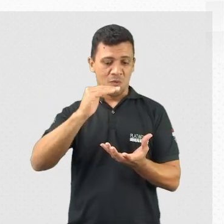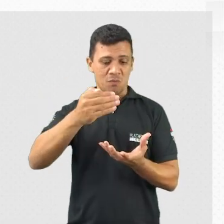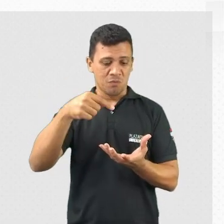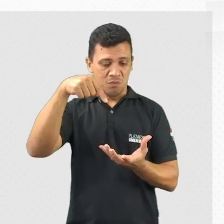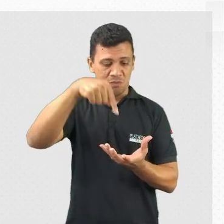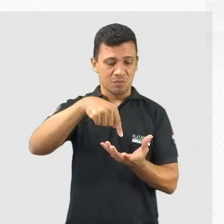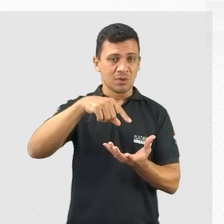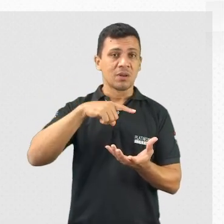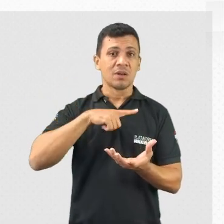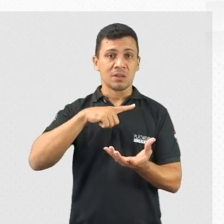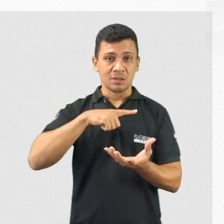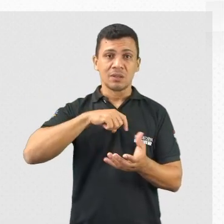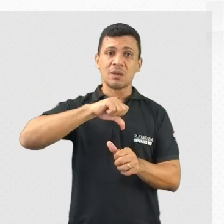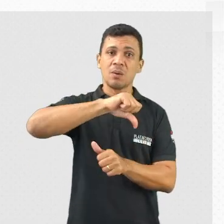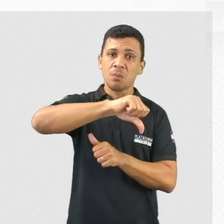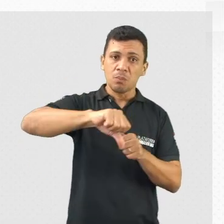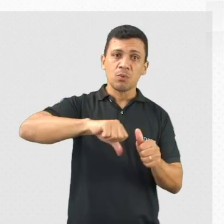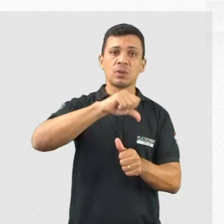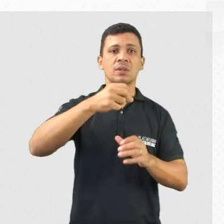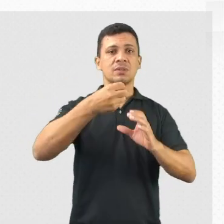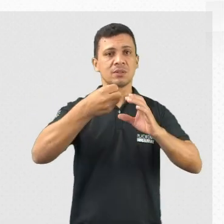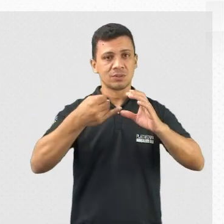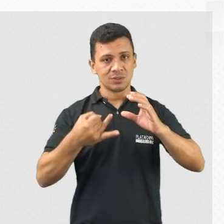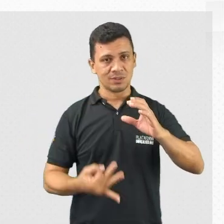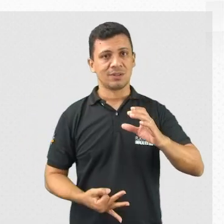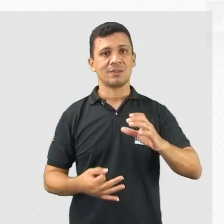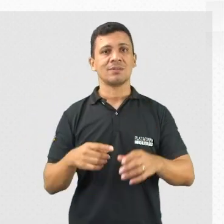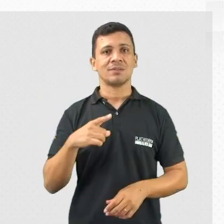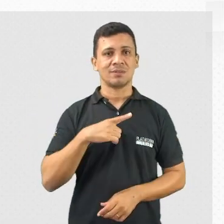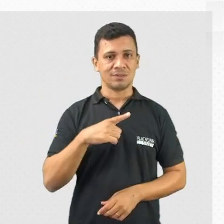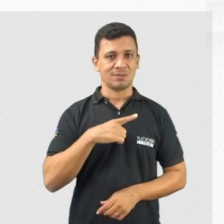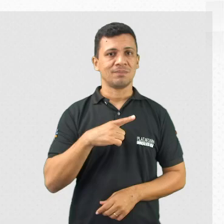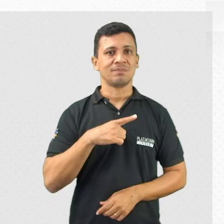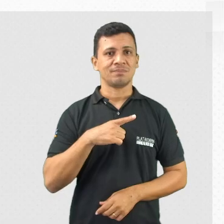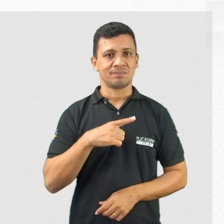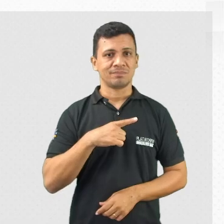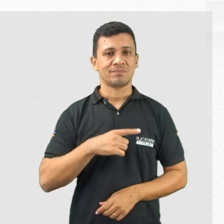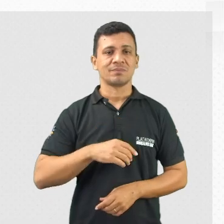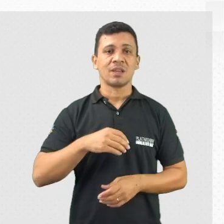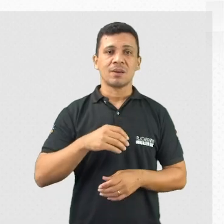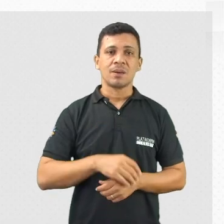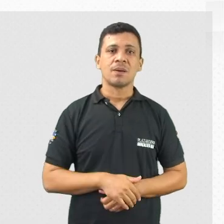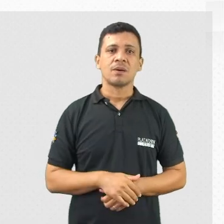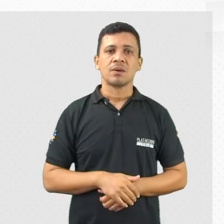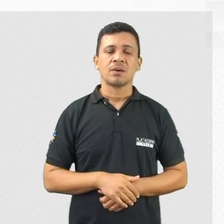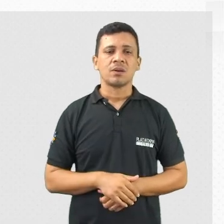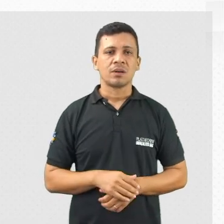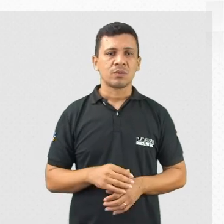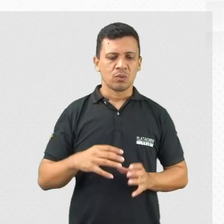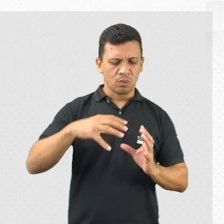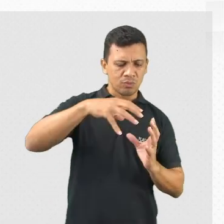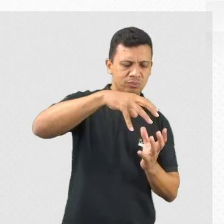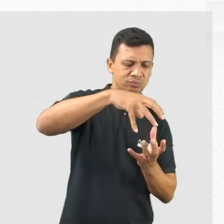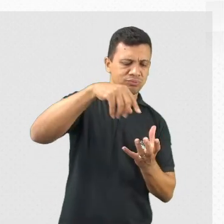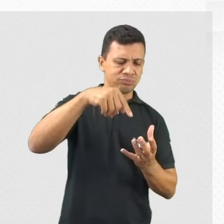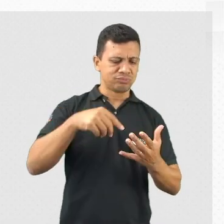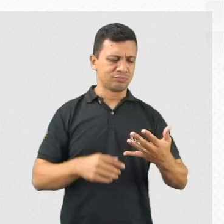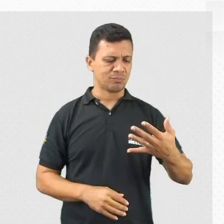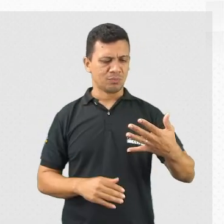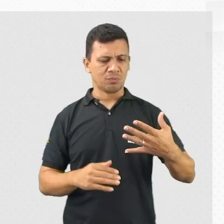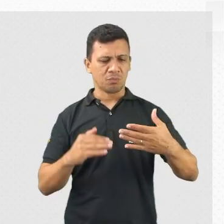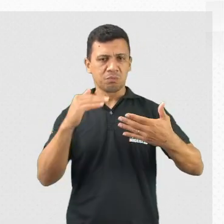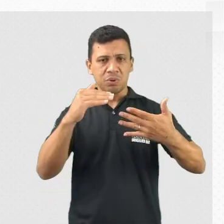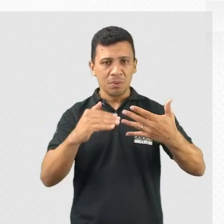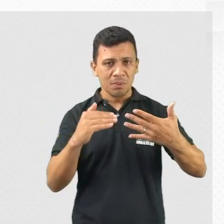temos mudanças de características em relação ao interior do planeta, ou seja, cada vez que você se dirige